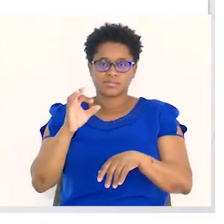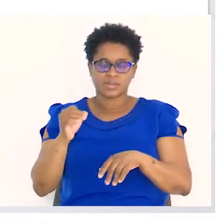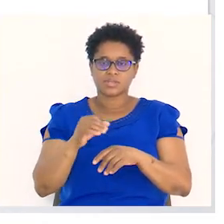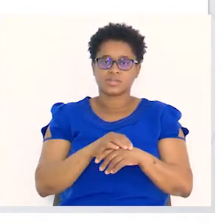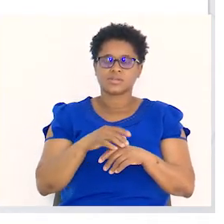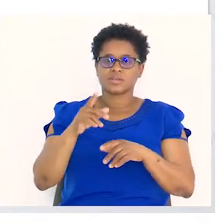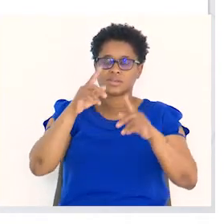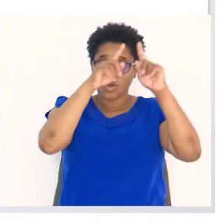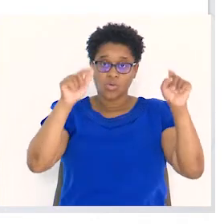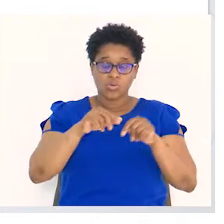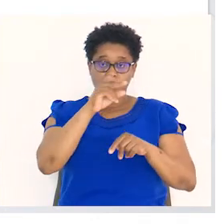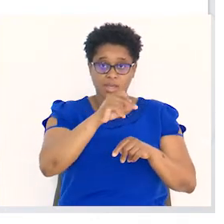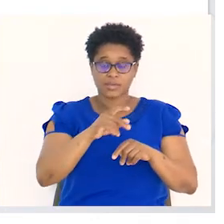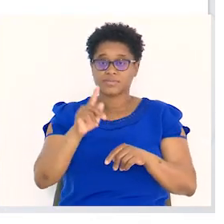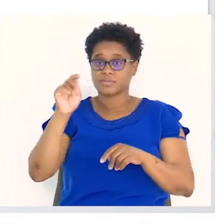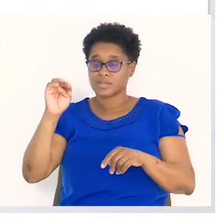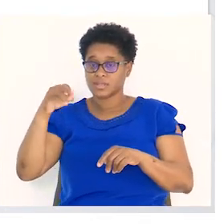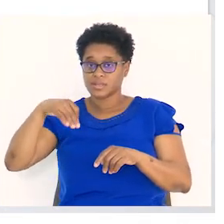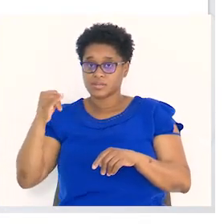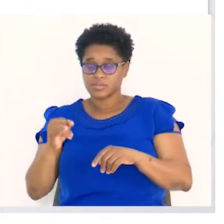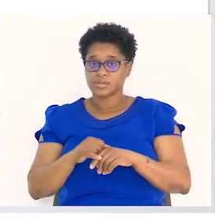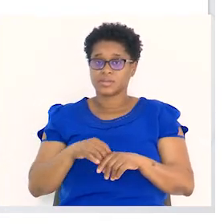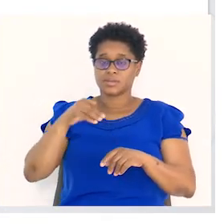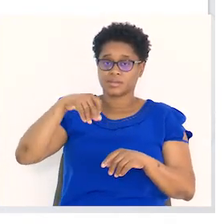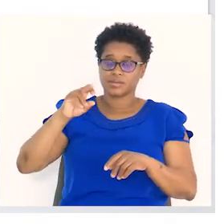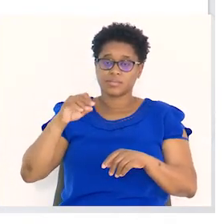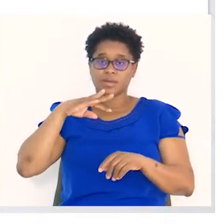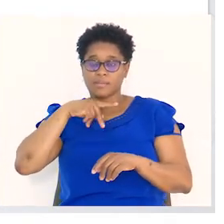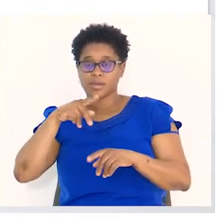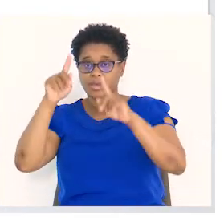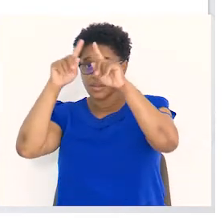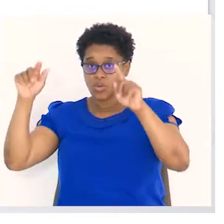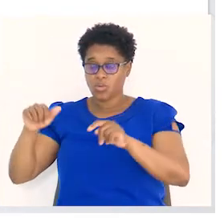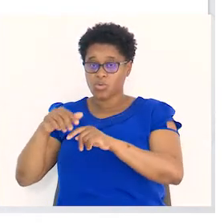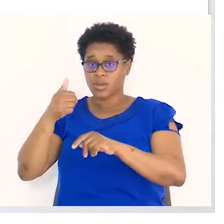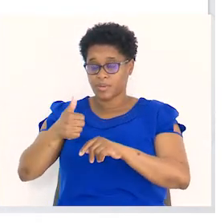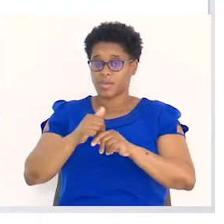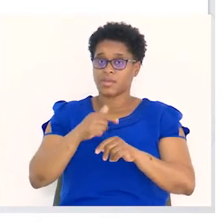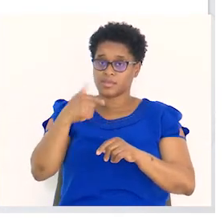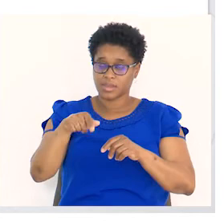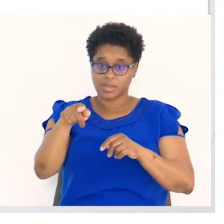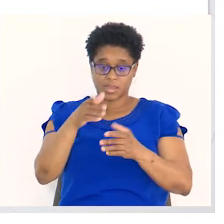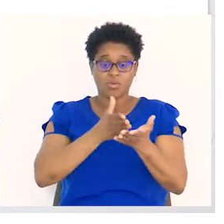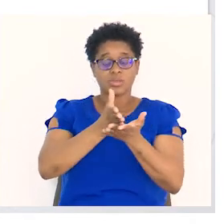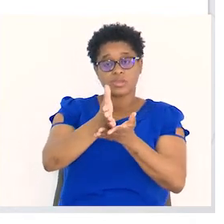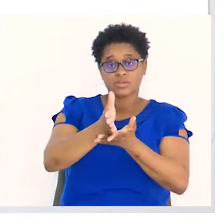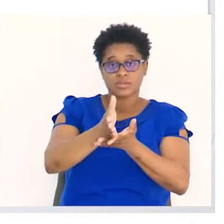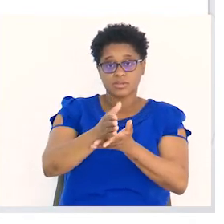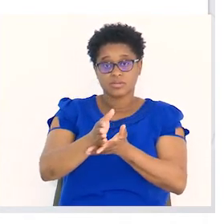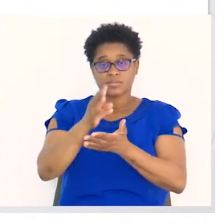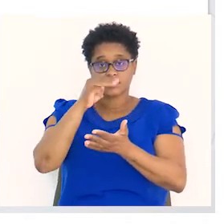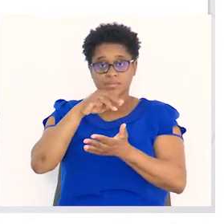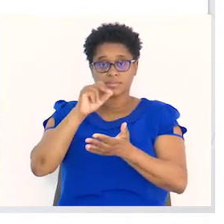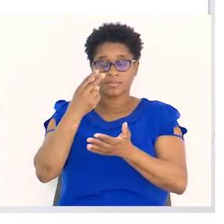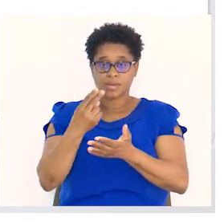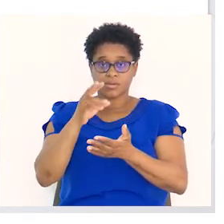A, espinhas, nascido, espada, mãe da coluna B. Tens aqui a continuação: mal,